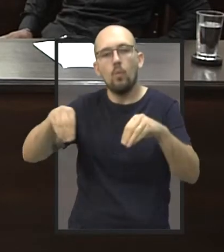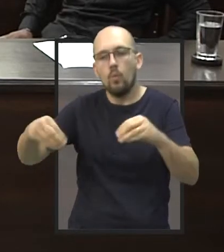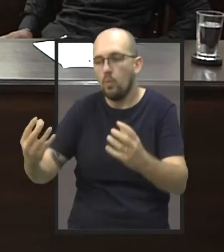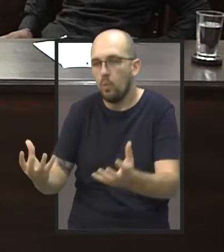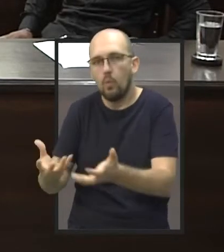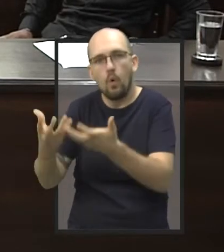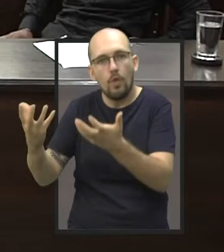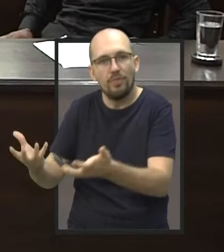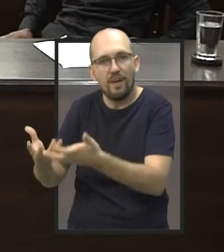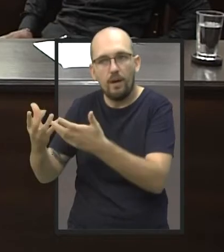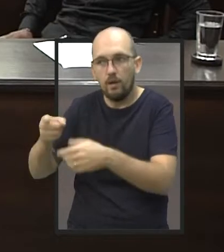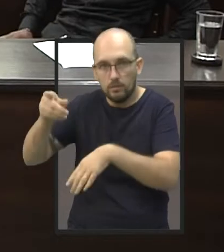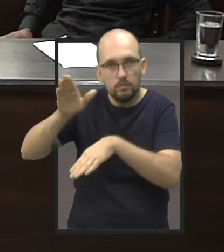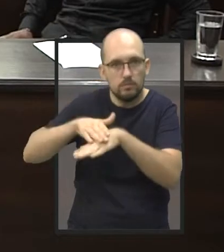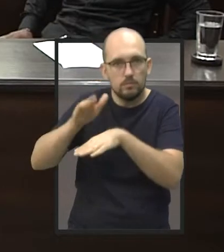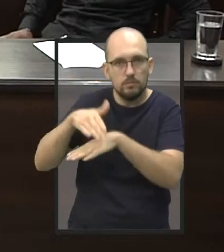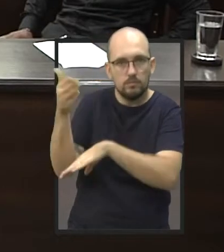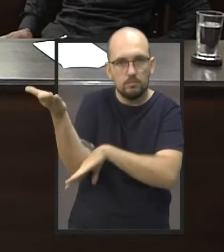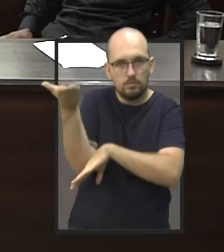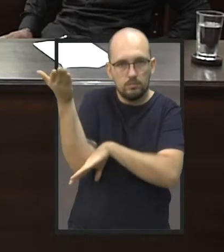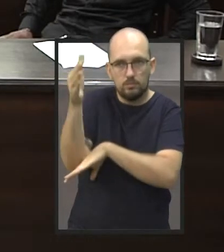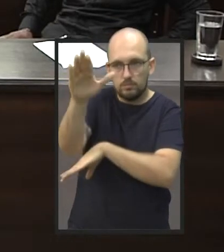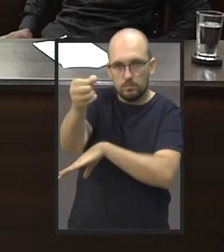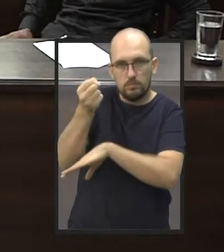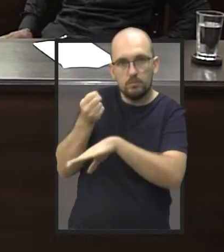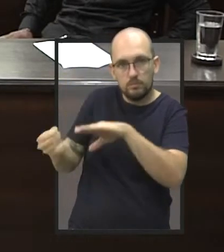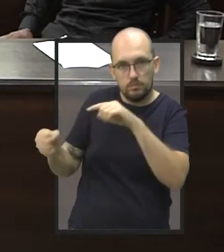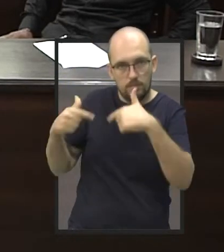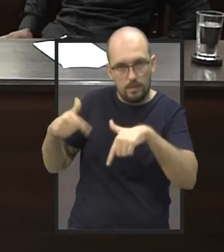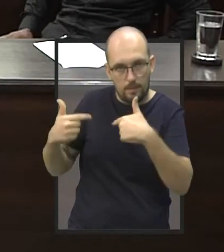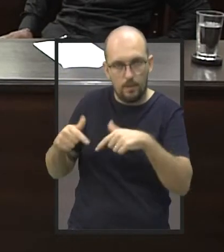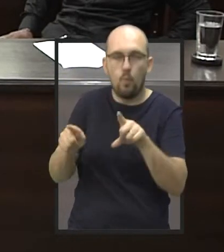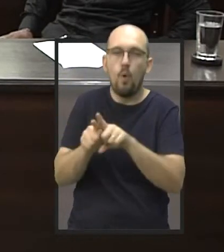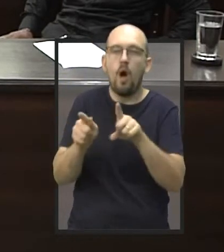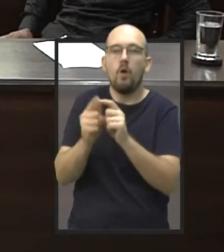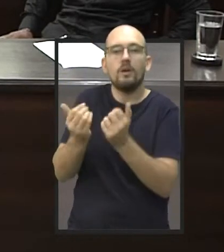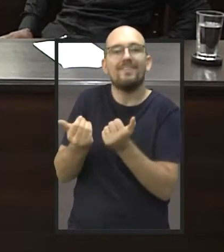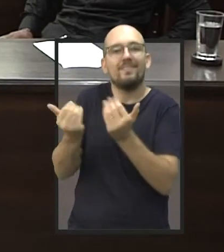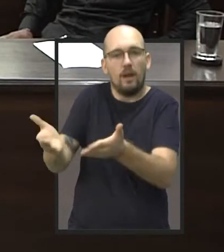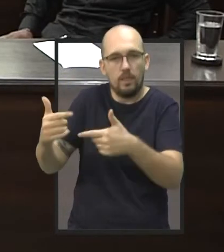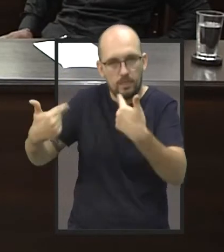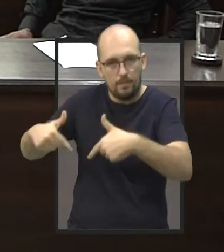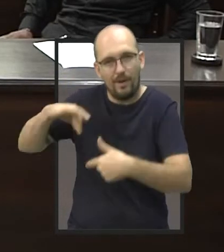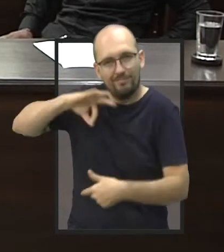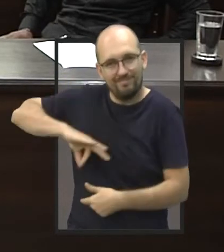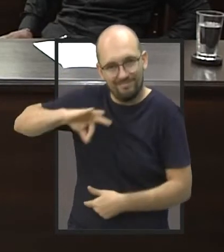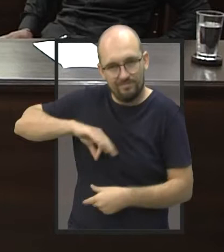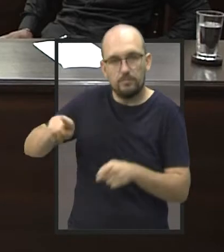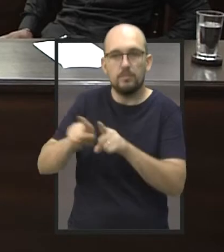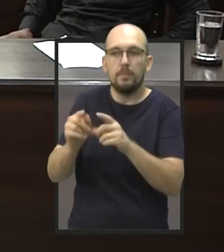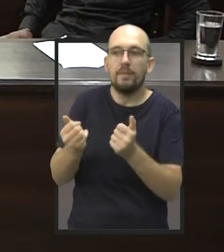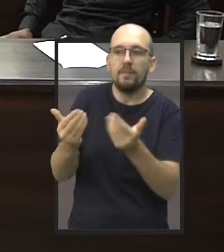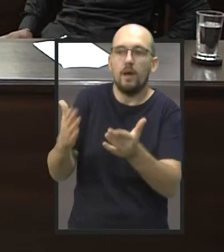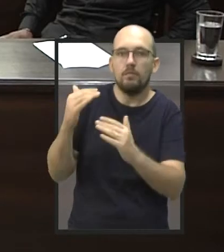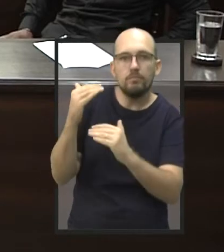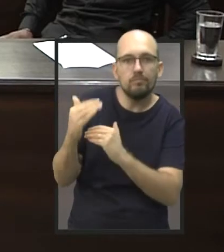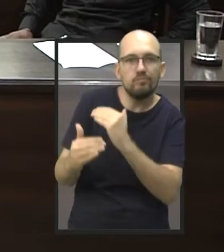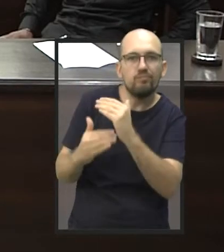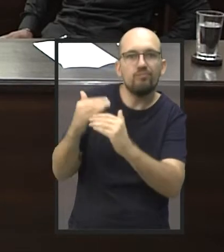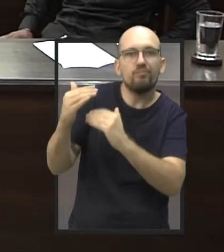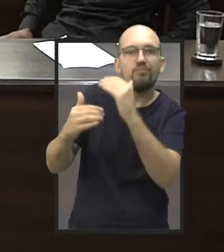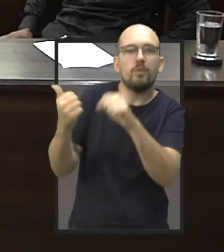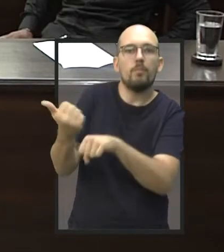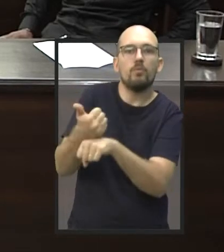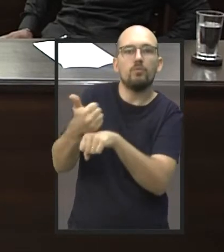é proporcionar não só a possibilidade de um trabalho para essas pessoas, mas também de profissionalização e